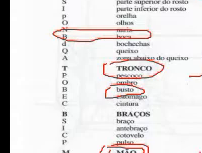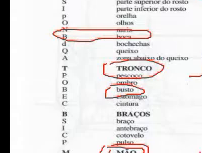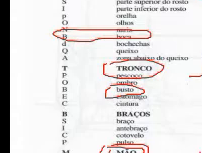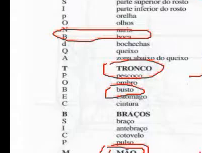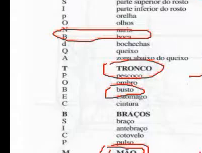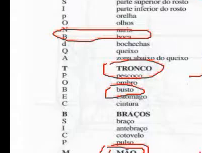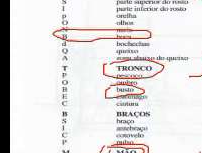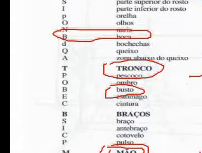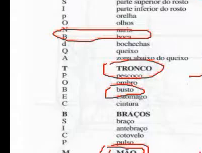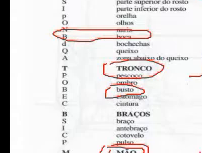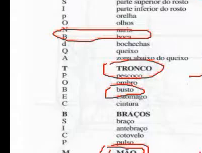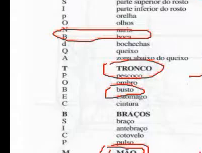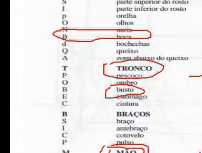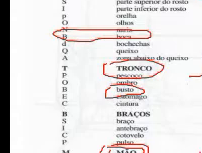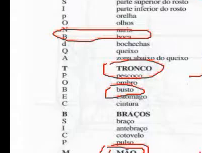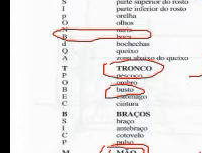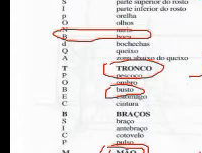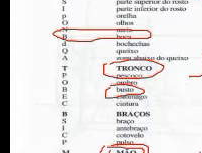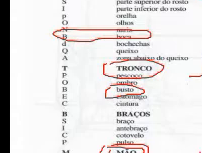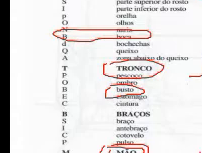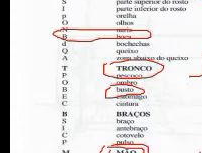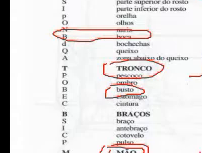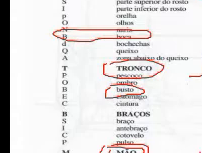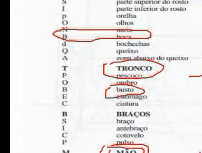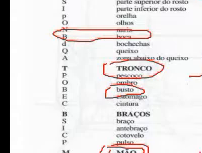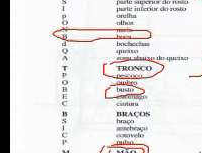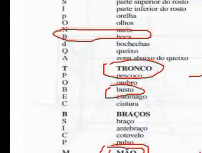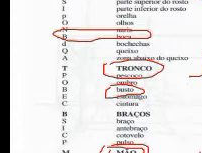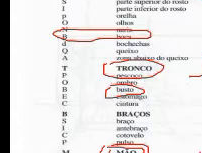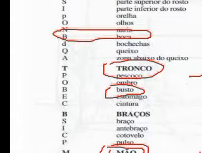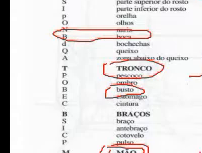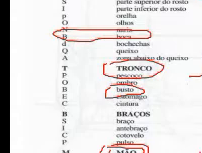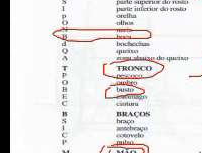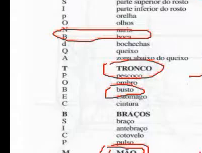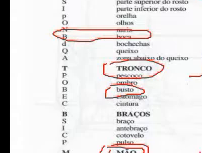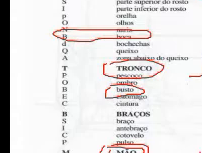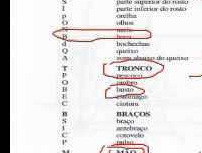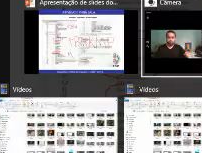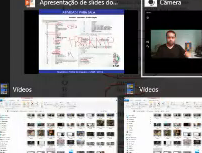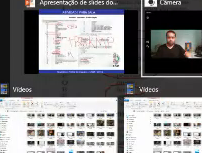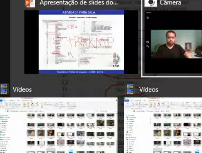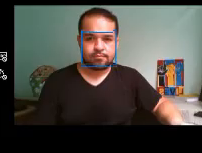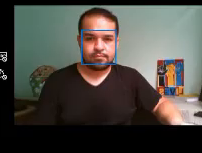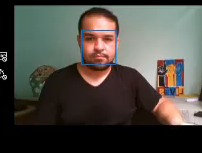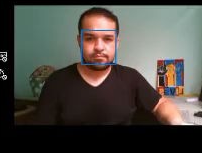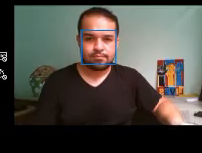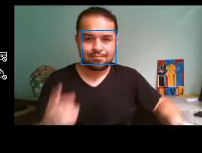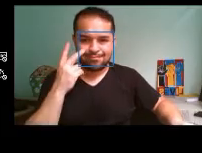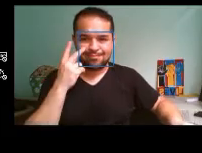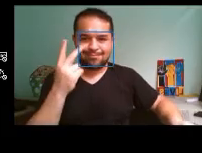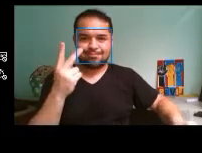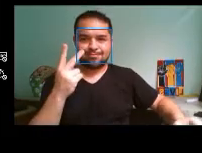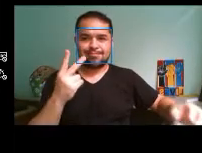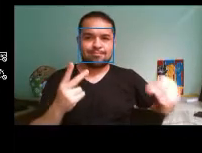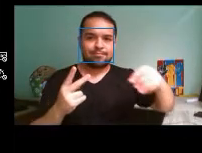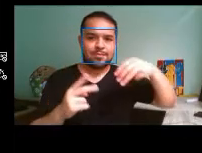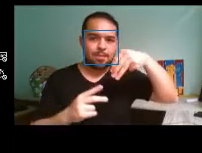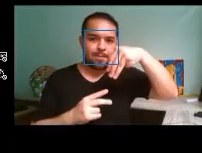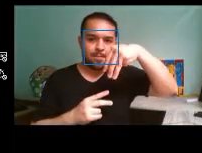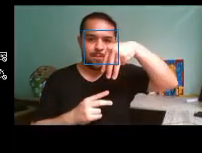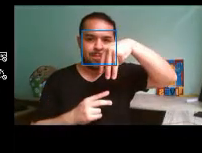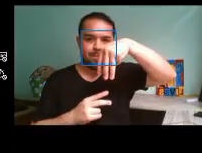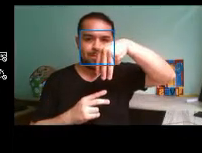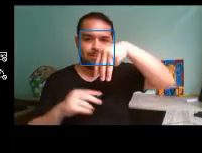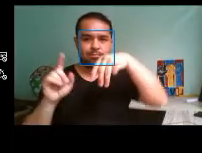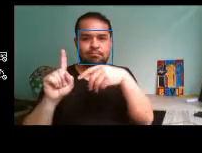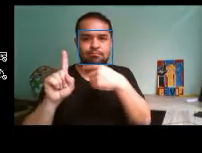ali. E o código é M. Tá vendo? Então, esse é a transcrição do ponto